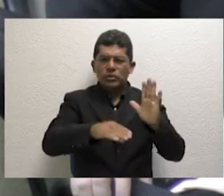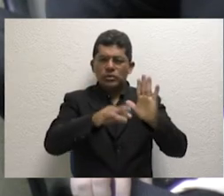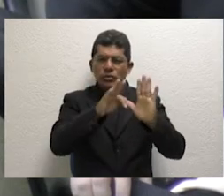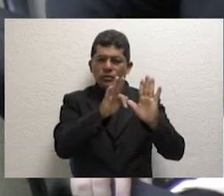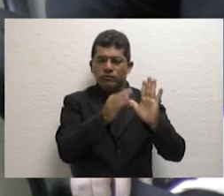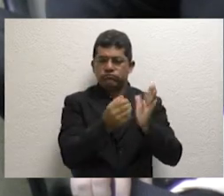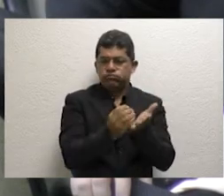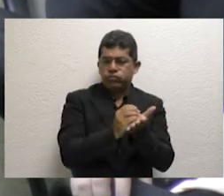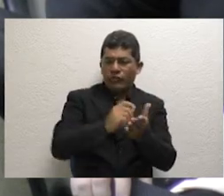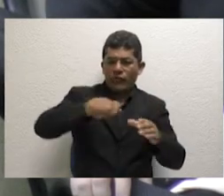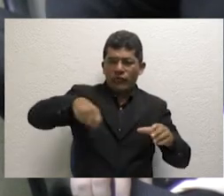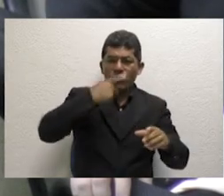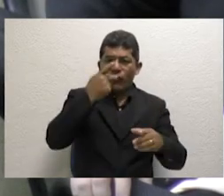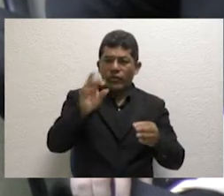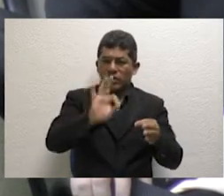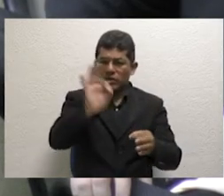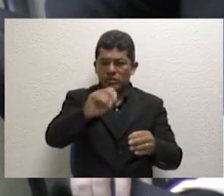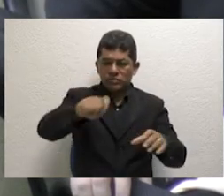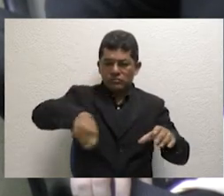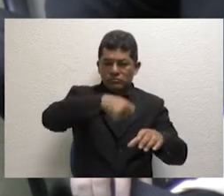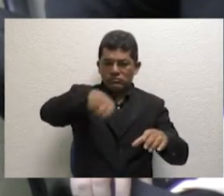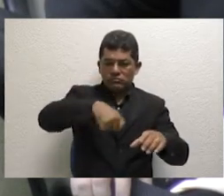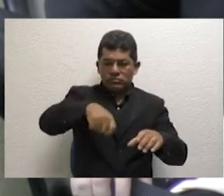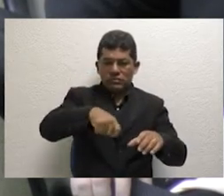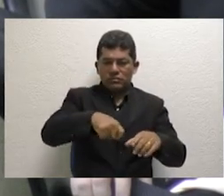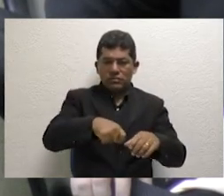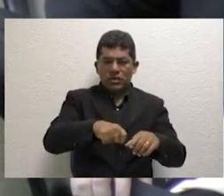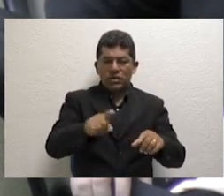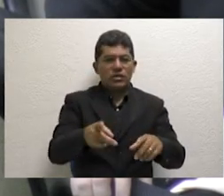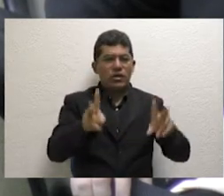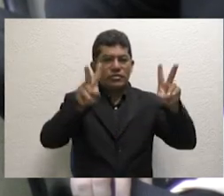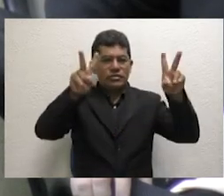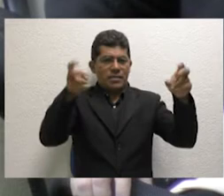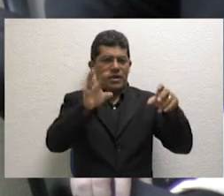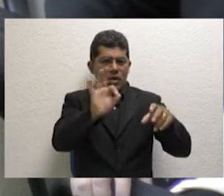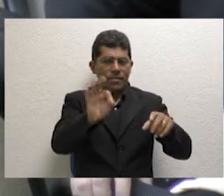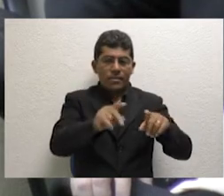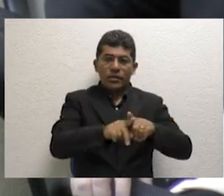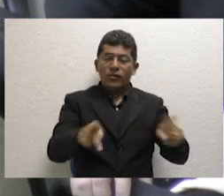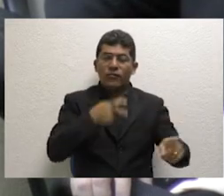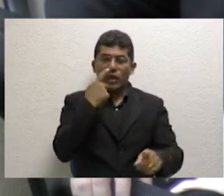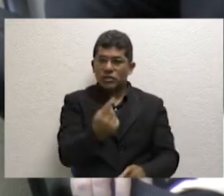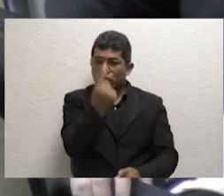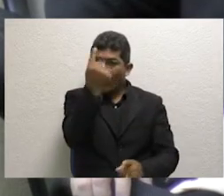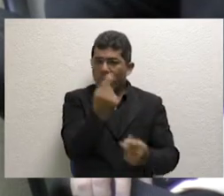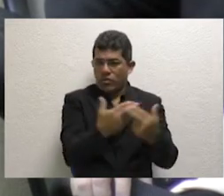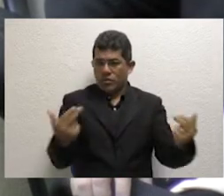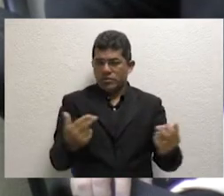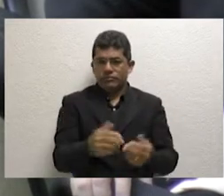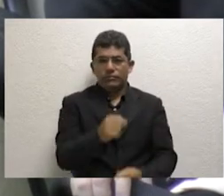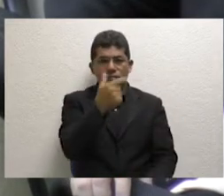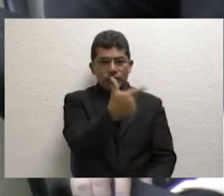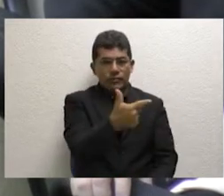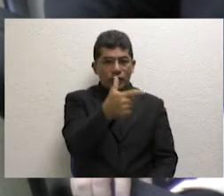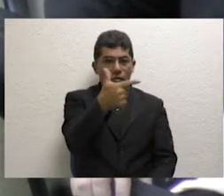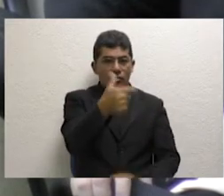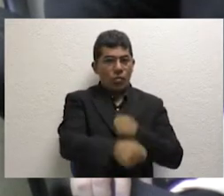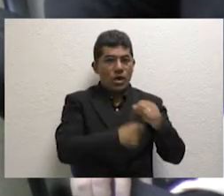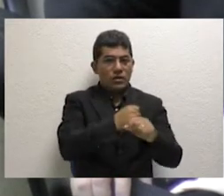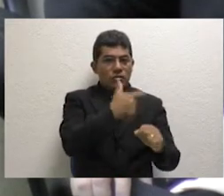fornecimento da merenda escolar porque eu acho que o tema hoje não é Tonantins mas eu quero falar só um dado em 2017